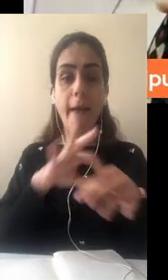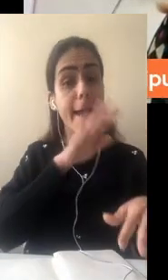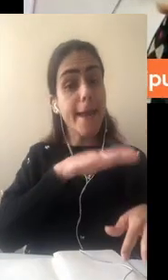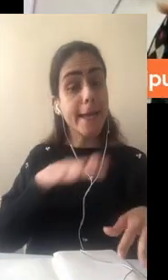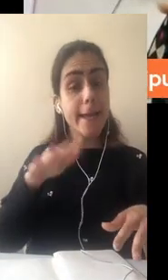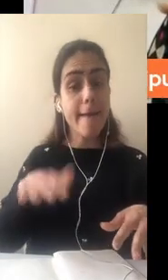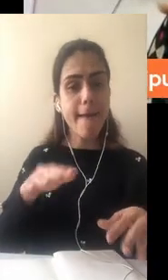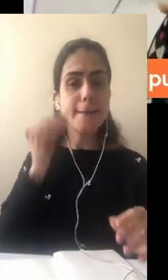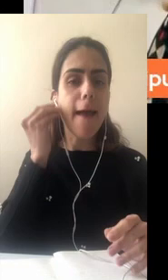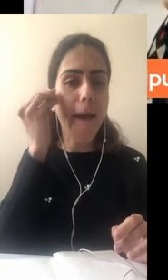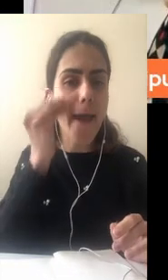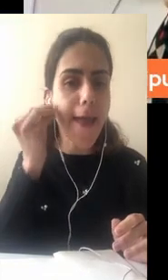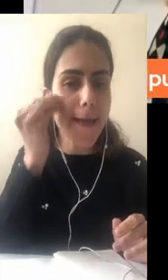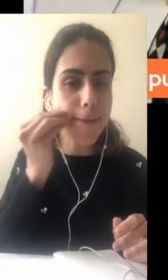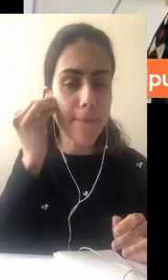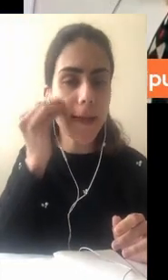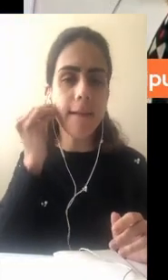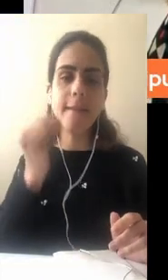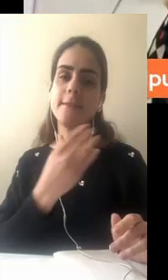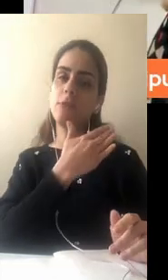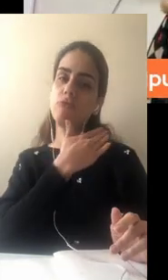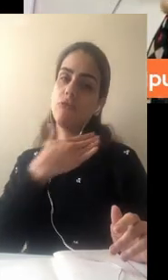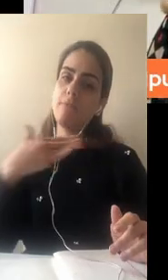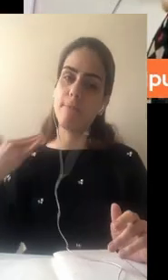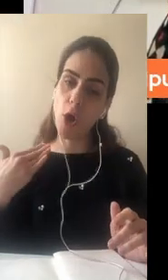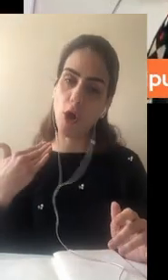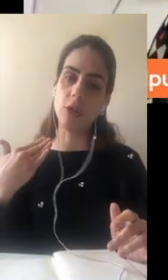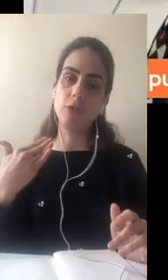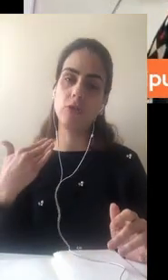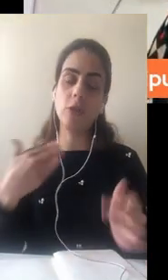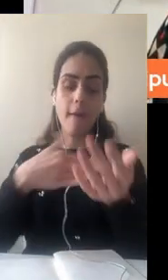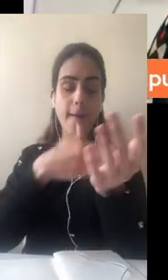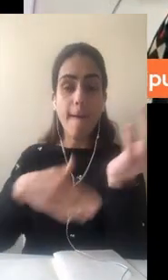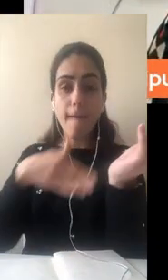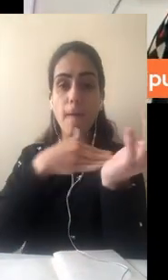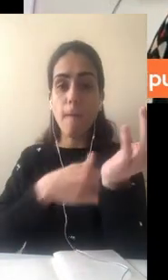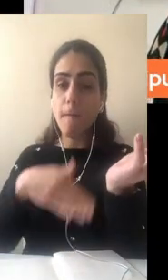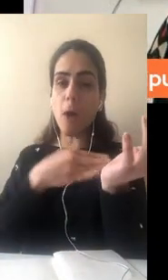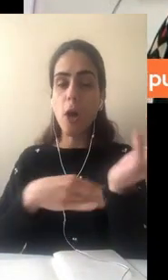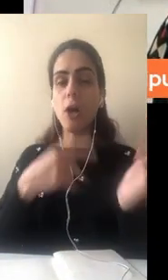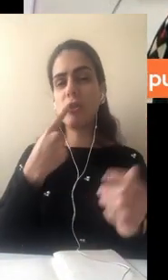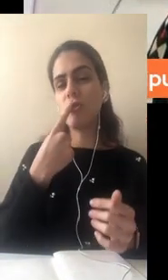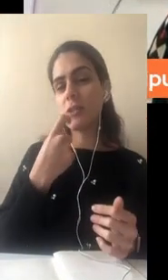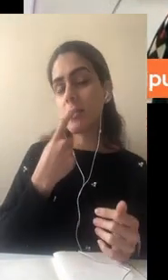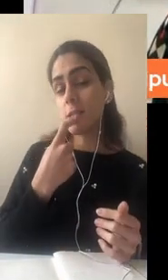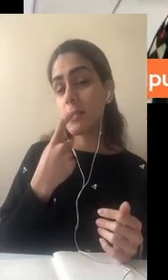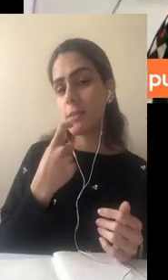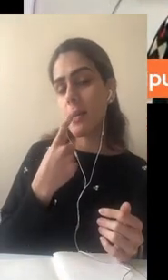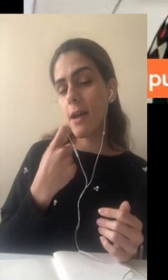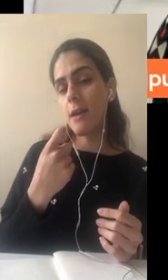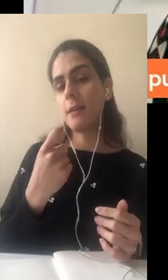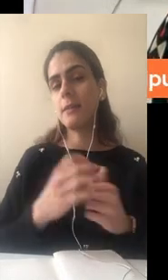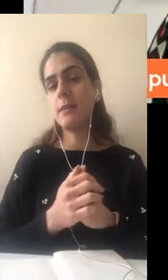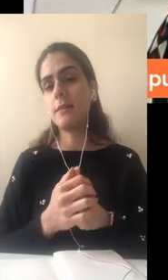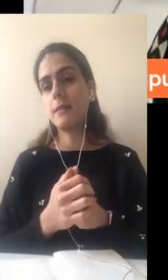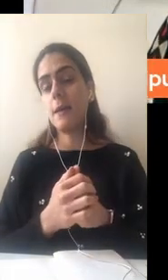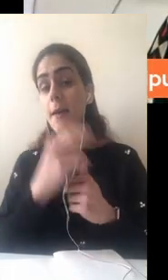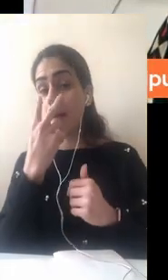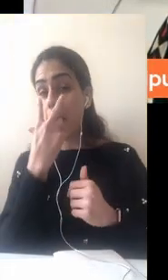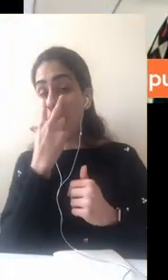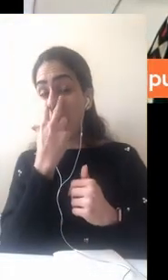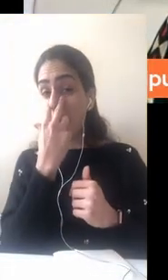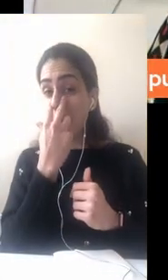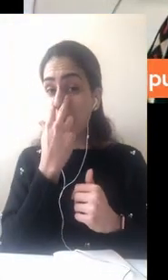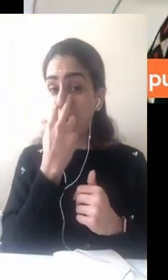ter experiências de morte, de corte, de sangue, de simulação de situações de